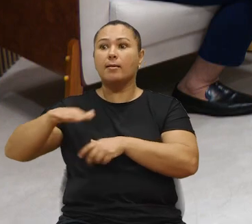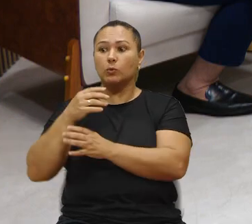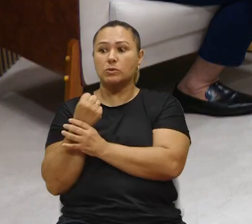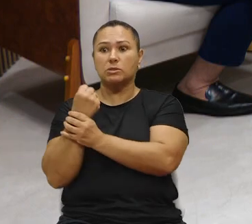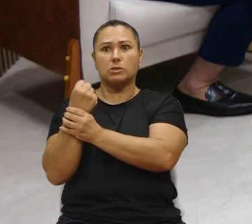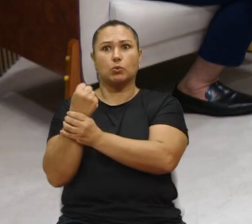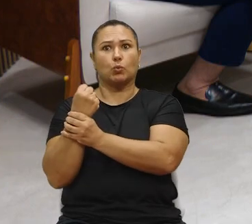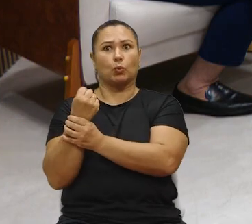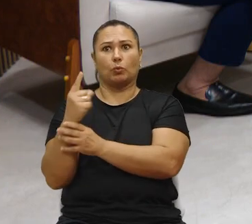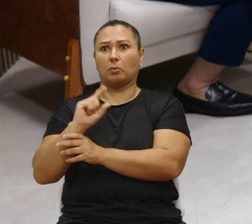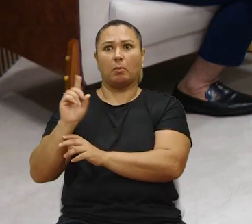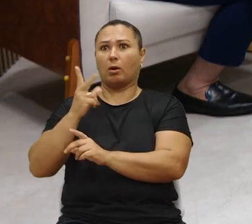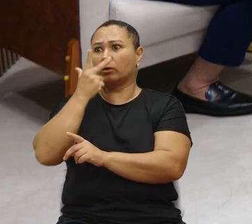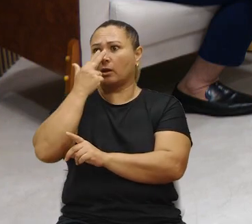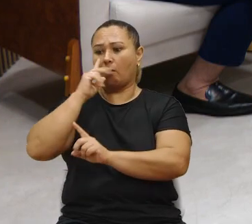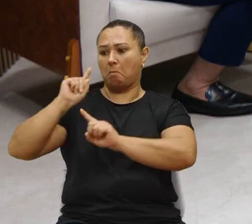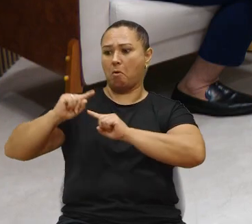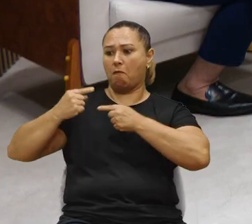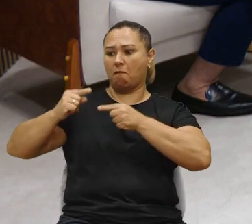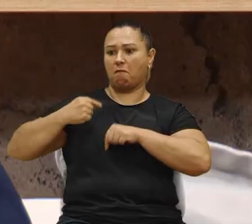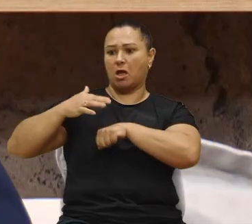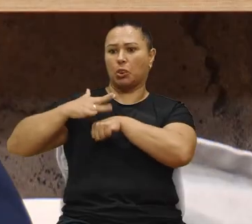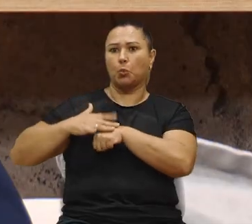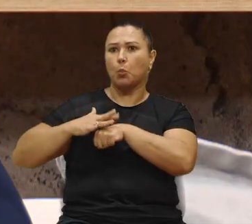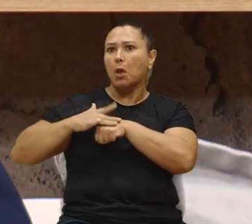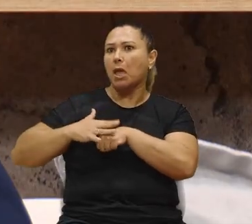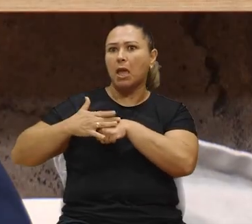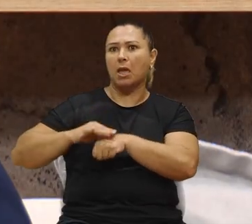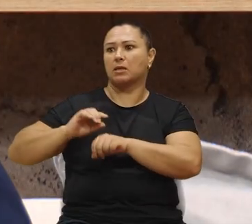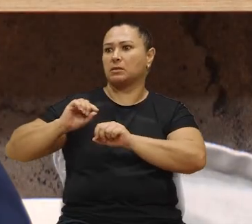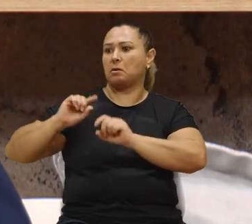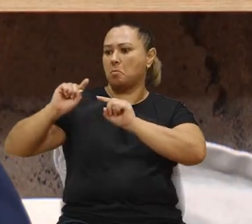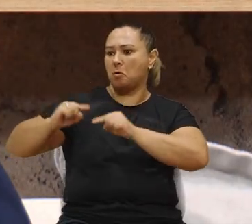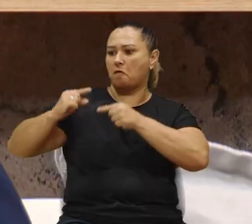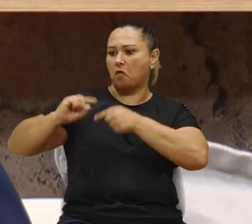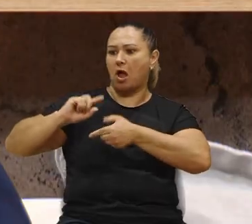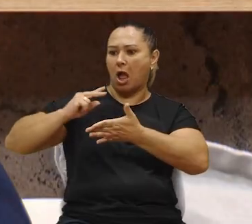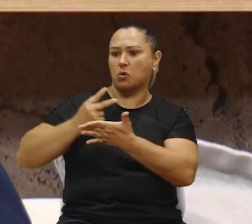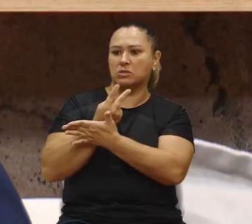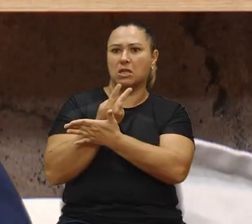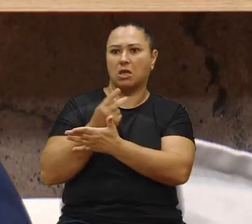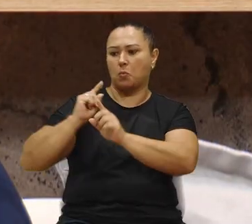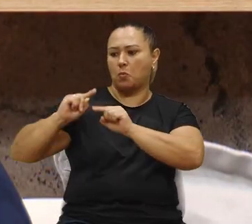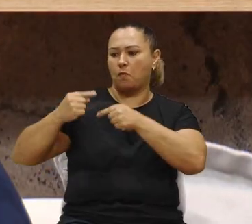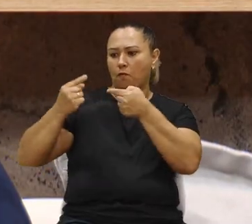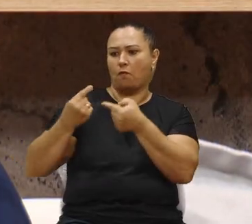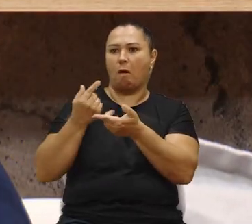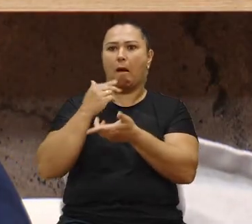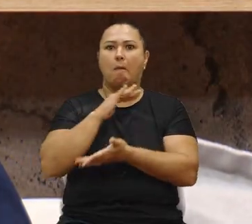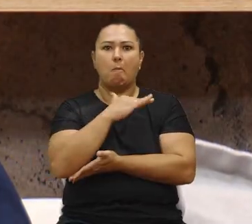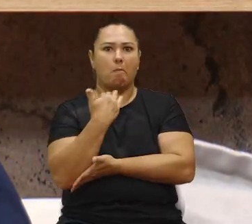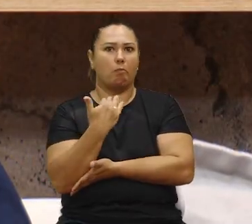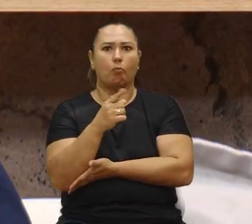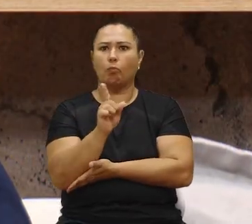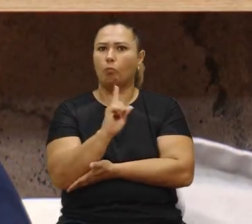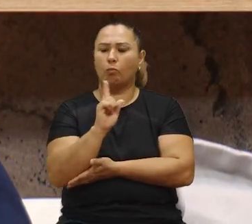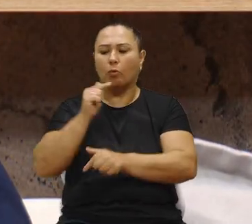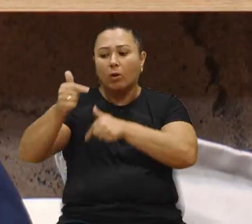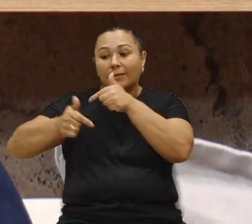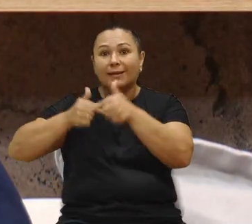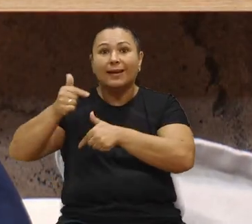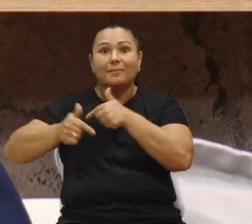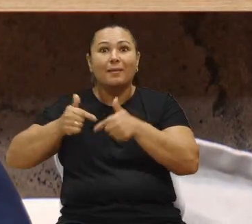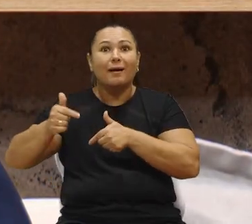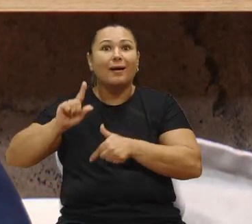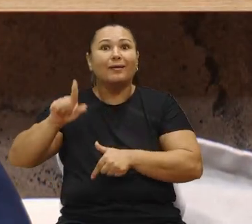O trabalho não deve ser feito para causar doença, não deve ser para causar acidente, nem para causar morte. Ele tem que causar a satisfação